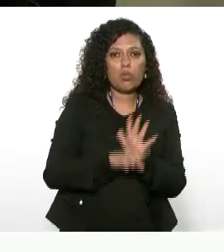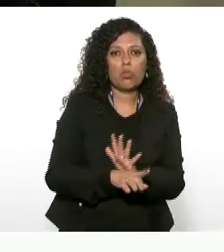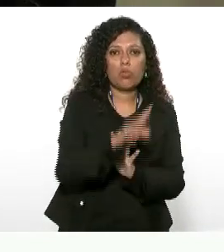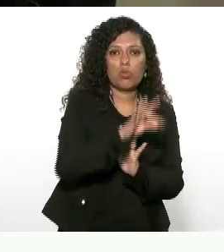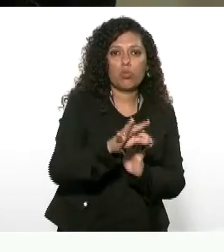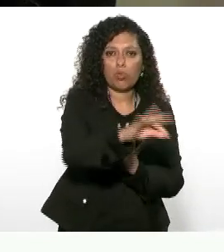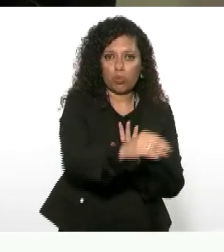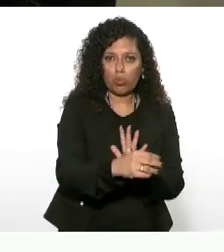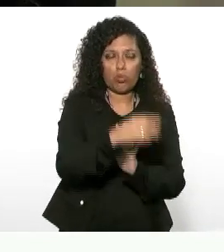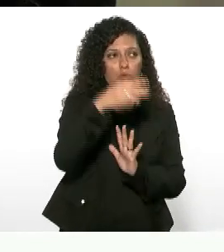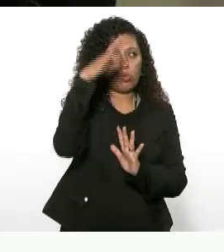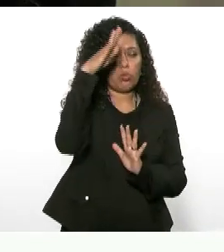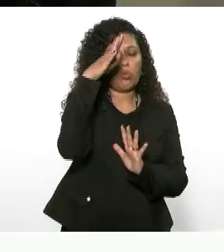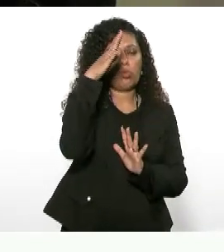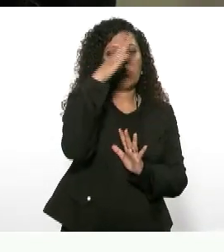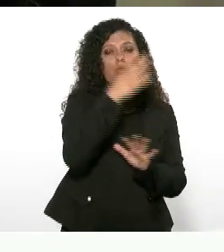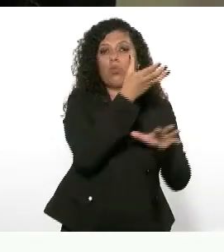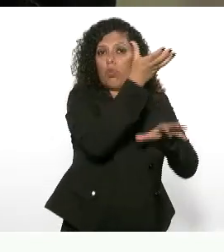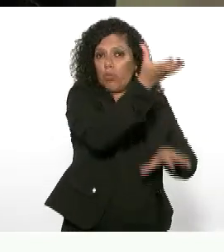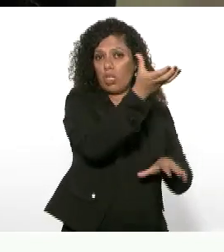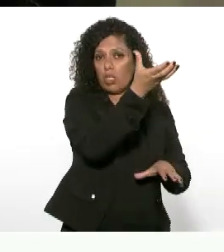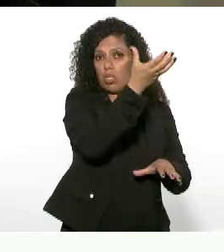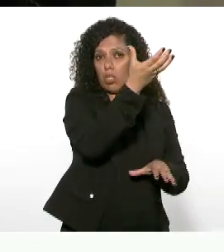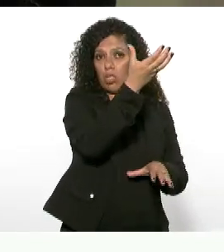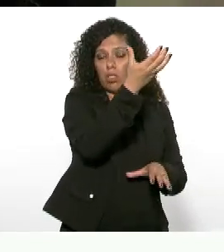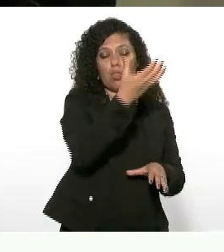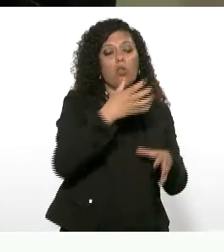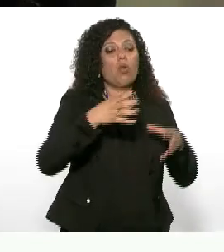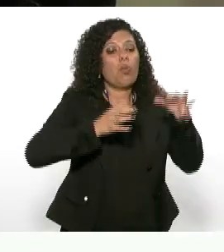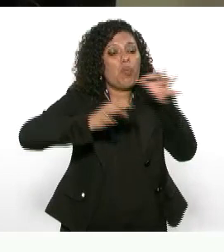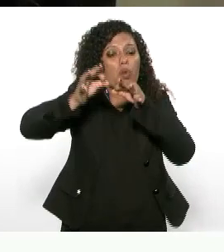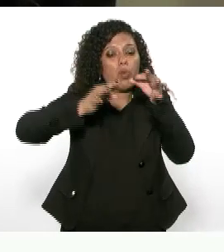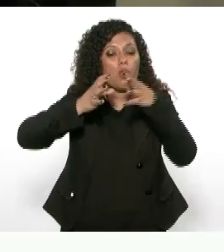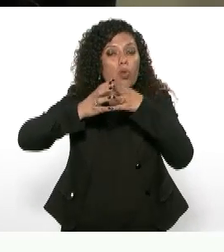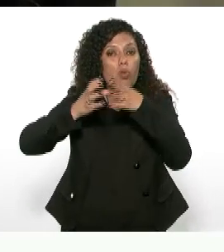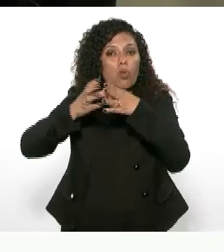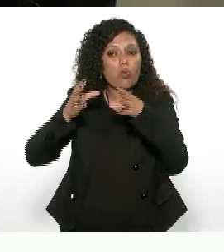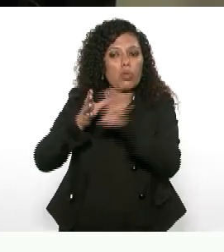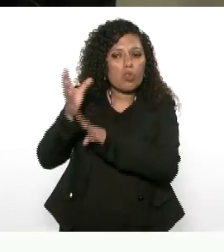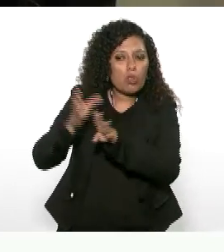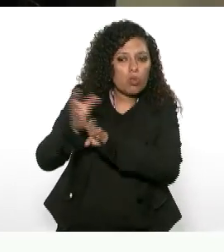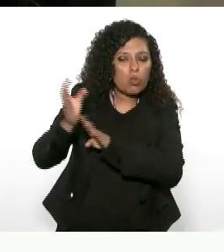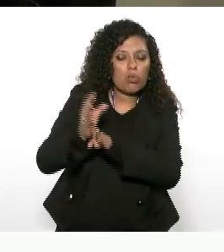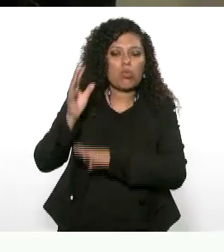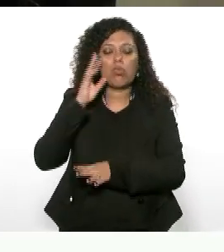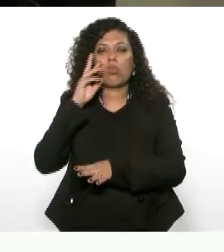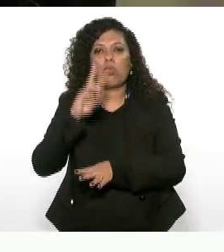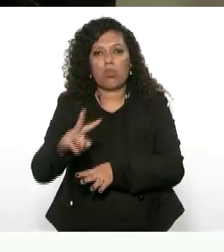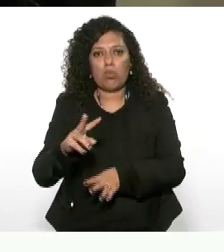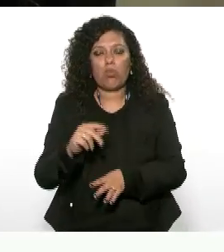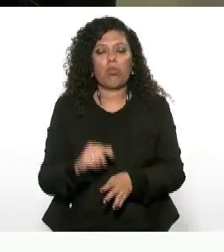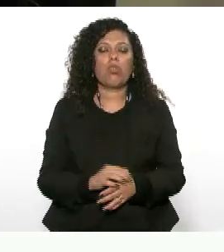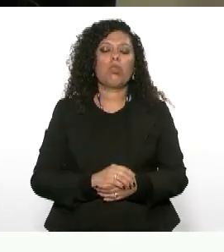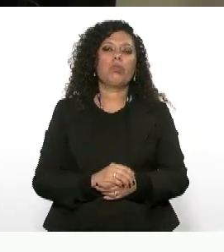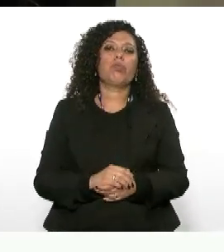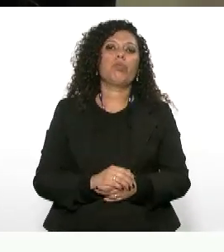estabeleceu agora um trabalho de consultoria, e a